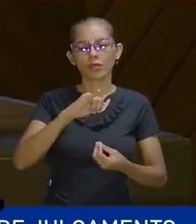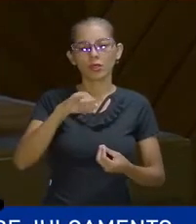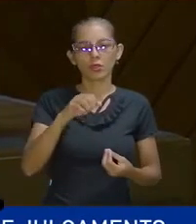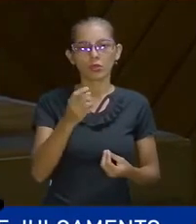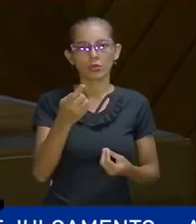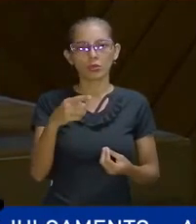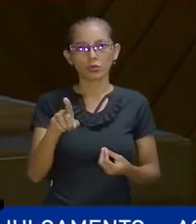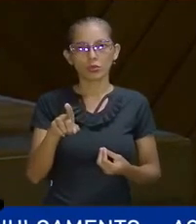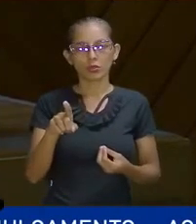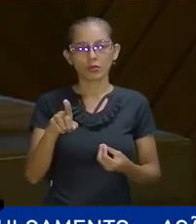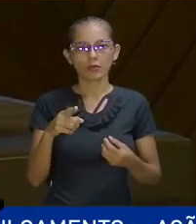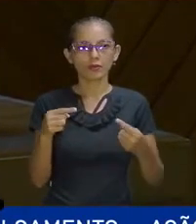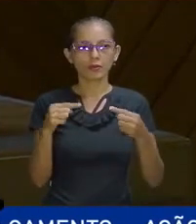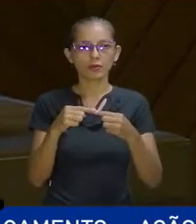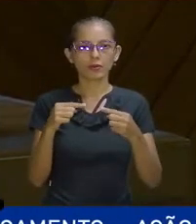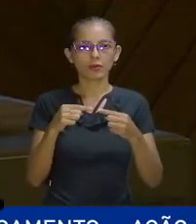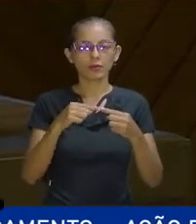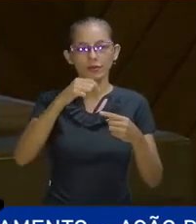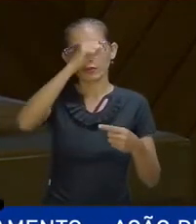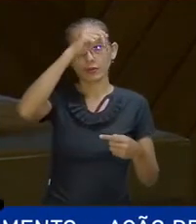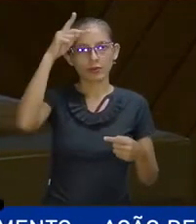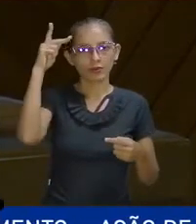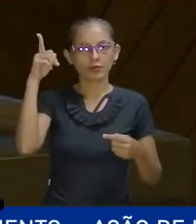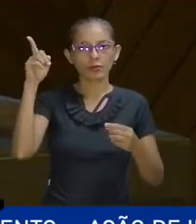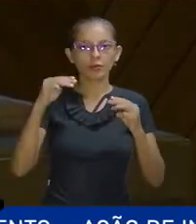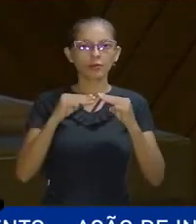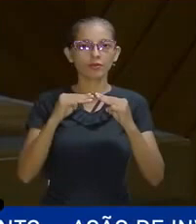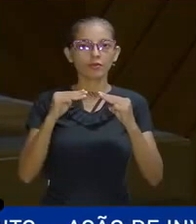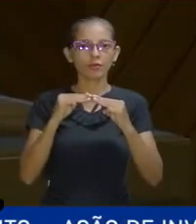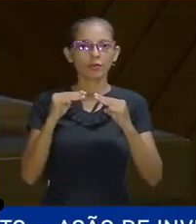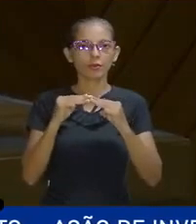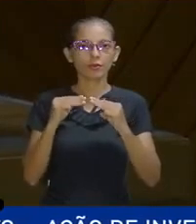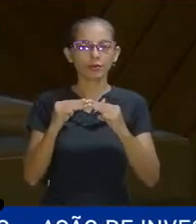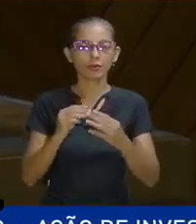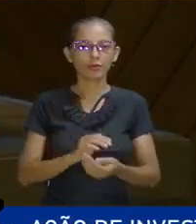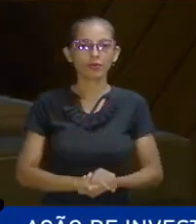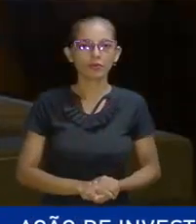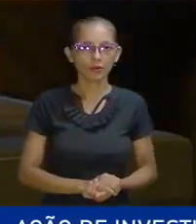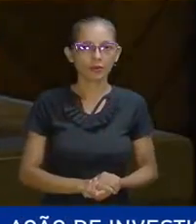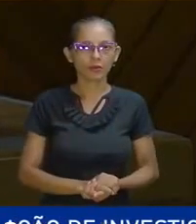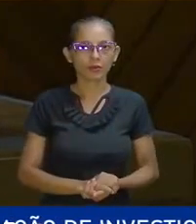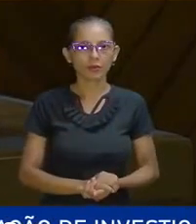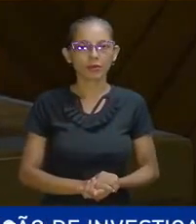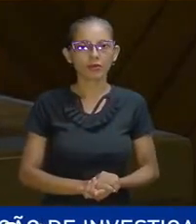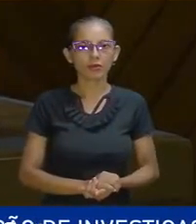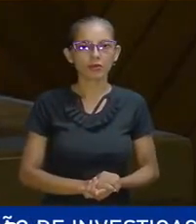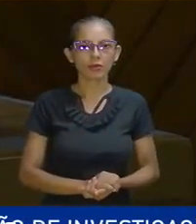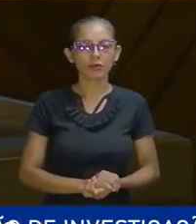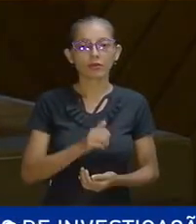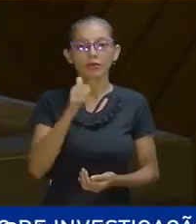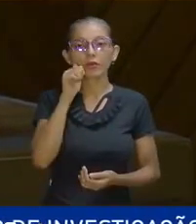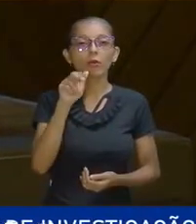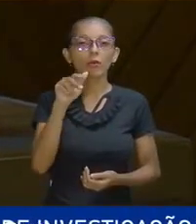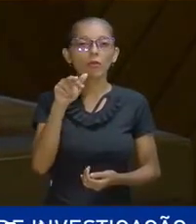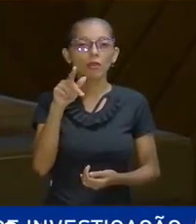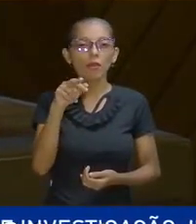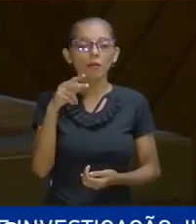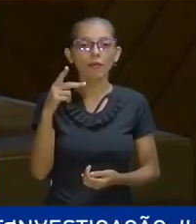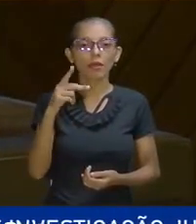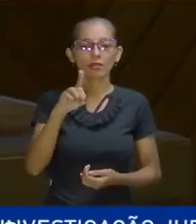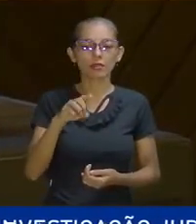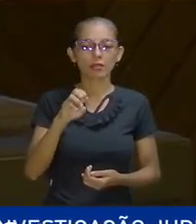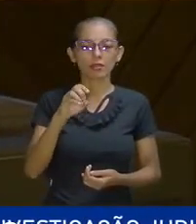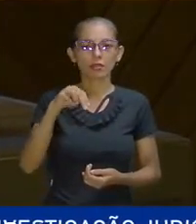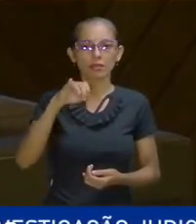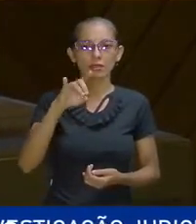de Mazagão para beneficiar a candidatura da irmã Zeneide da Silva. Afirmaram que as condutas ilícitas, em